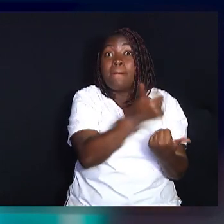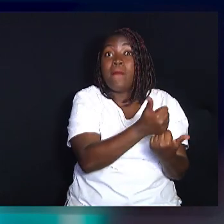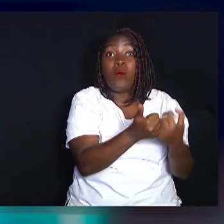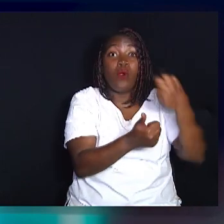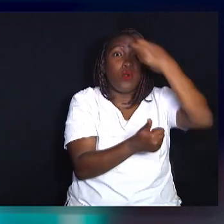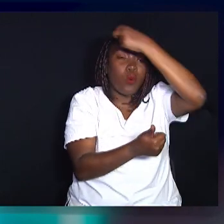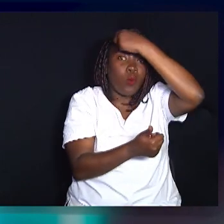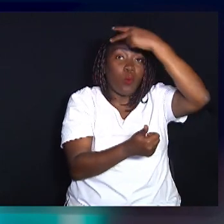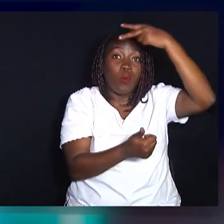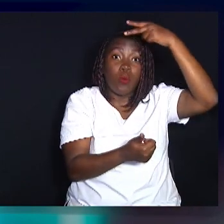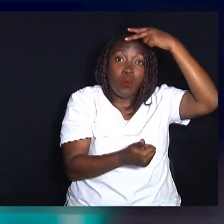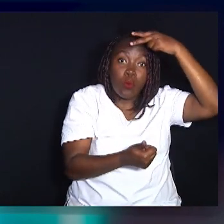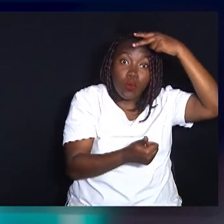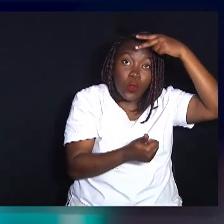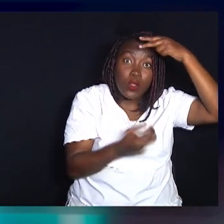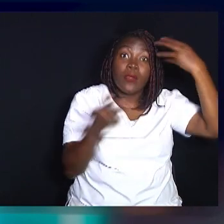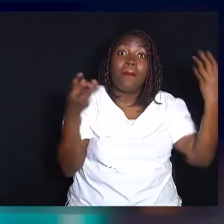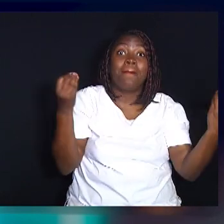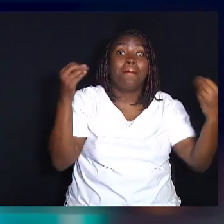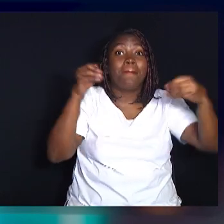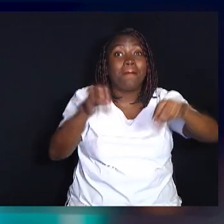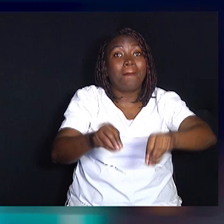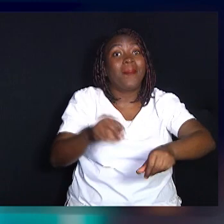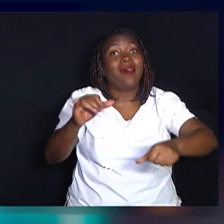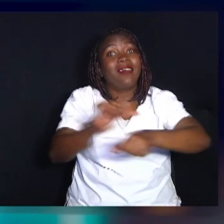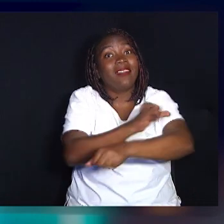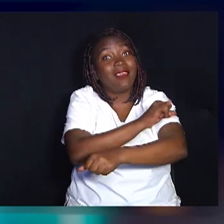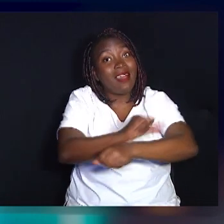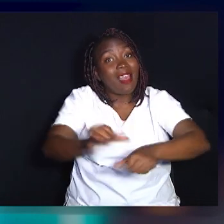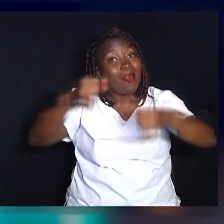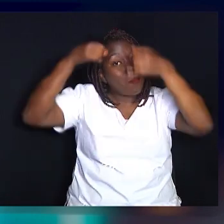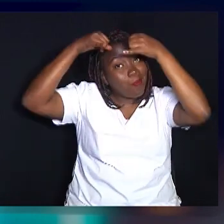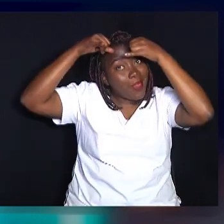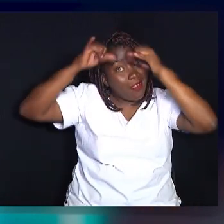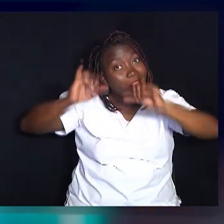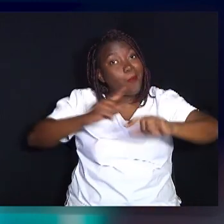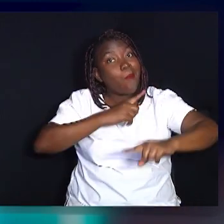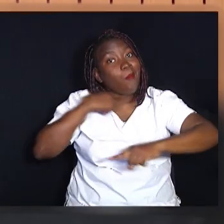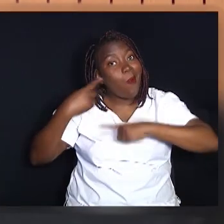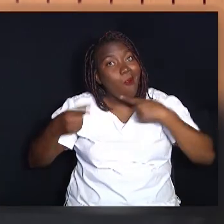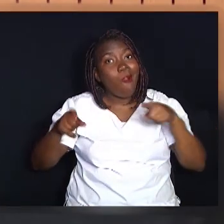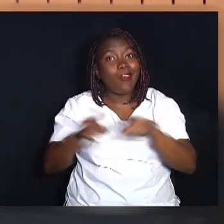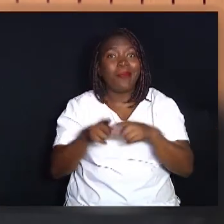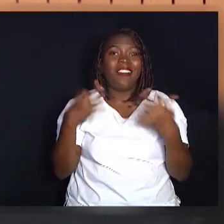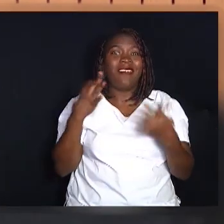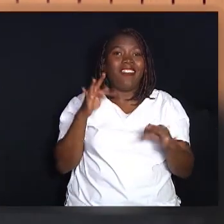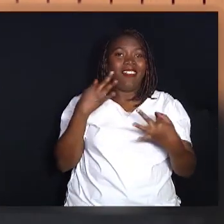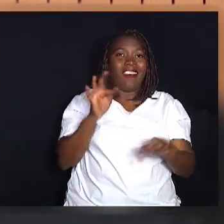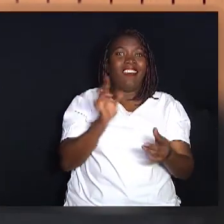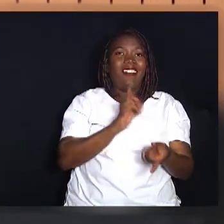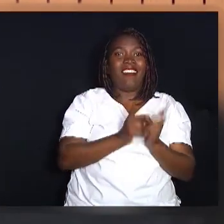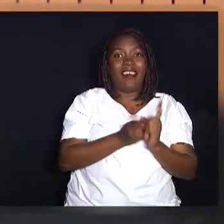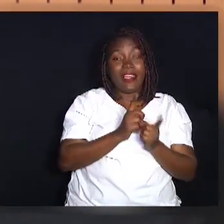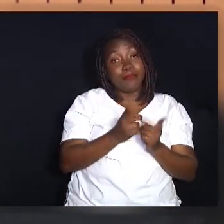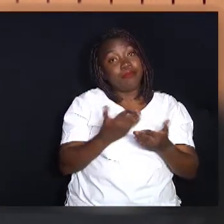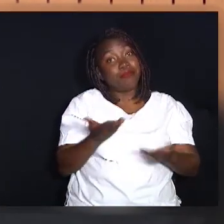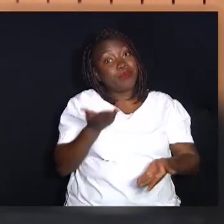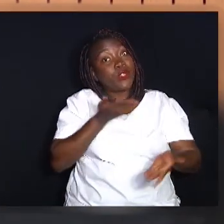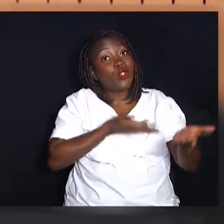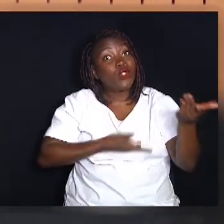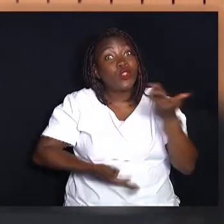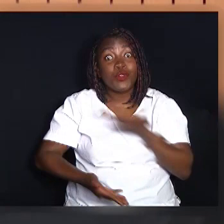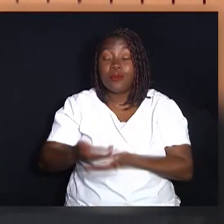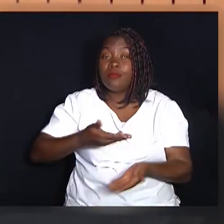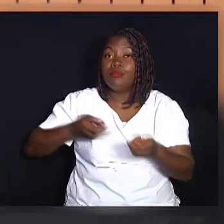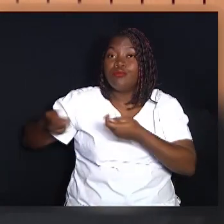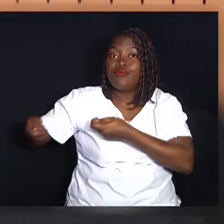para a implantação de estratégias para prevenir mortes e feridos no trânsito. Tem uma troca